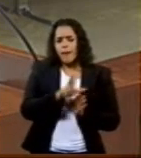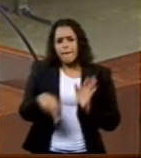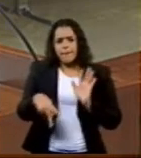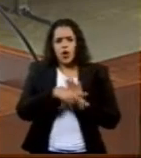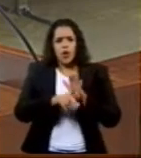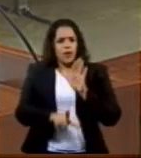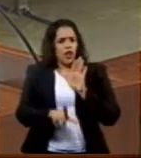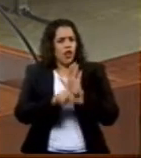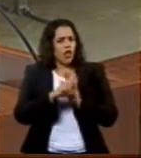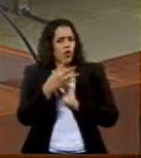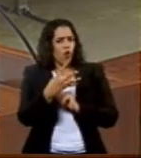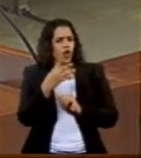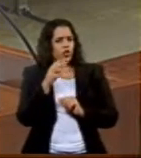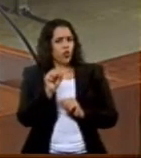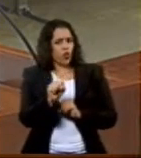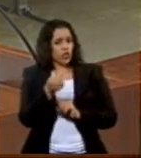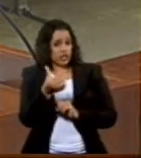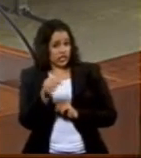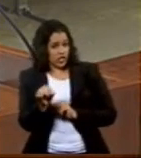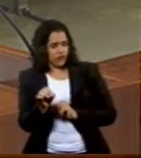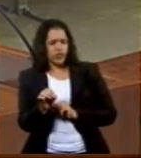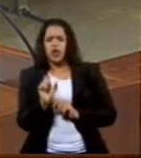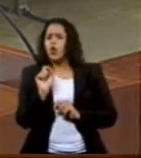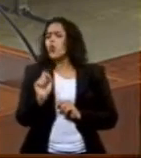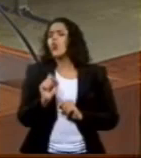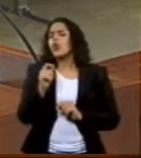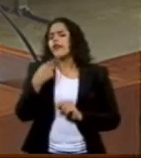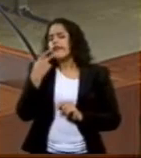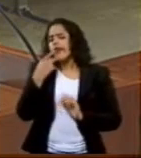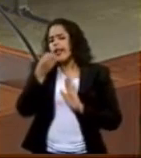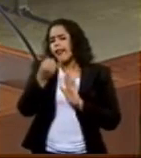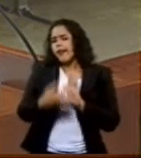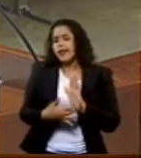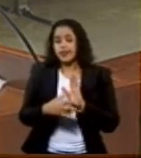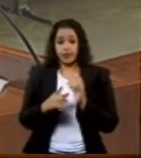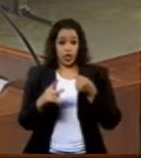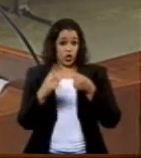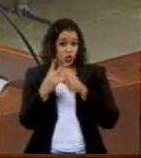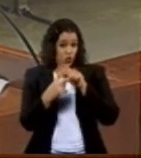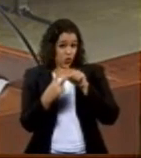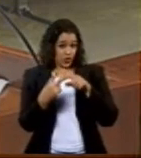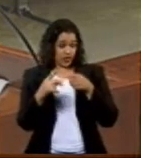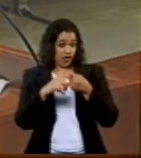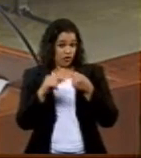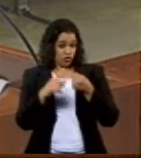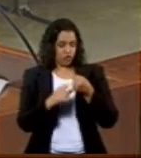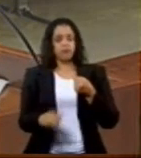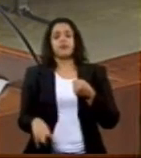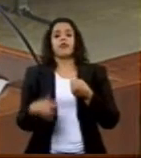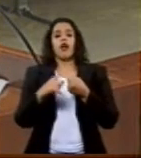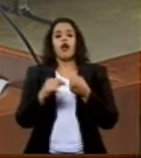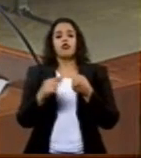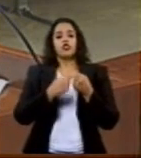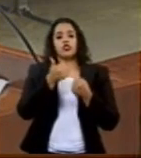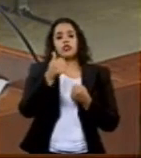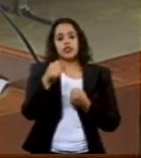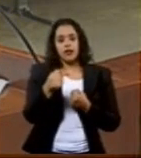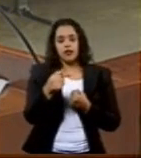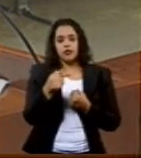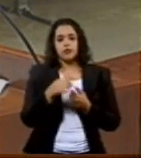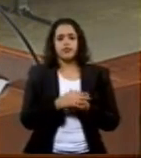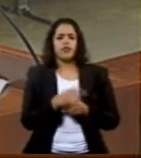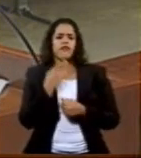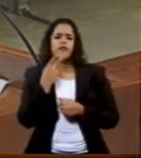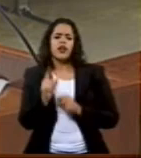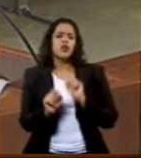própria Lei 4860. O que diz? E aí menciono 2 artigos a vossas excelências. O artigo 17, ele